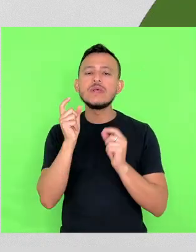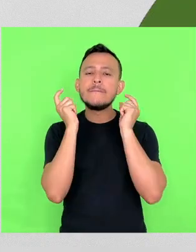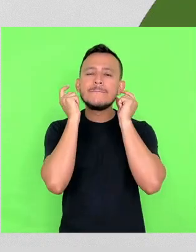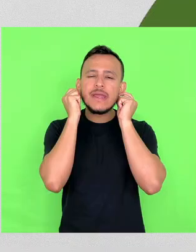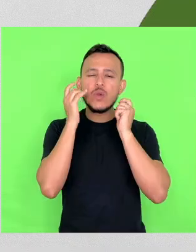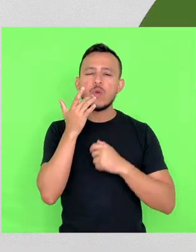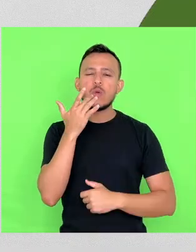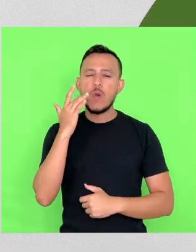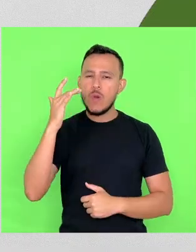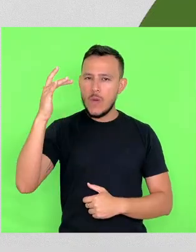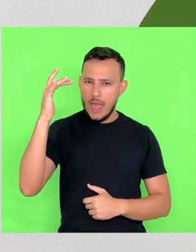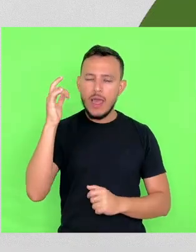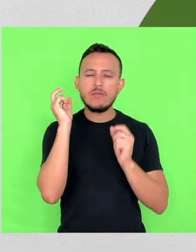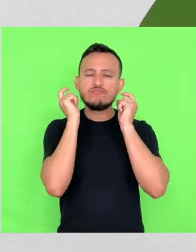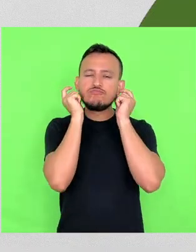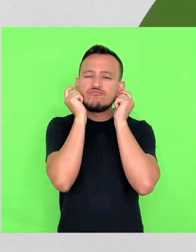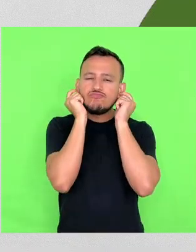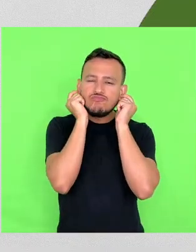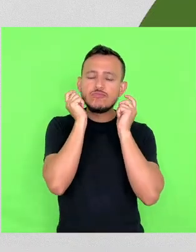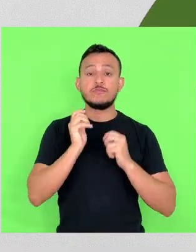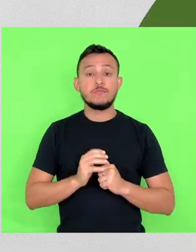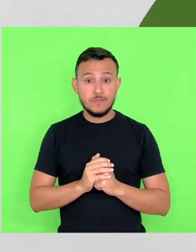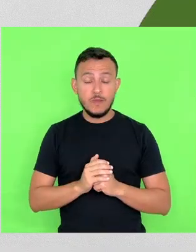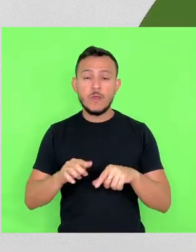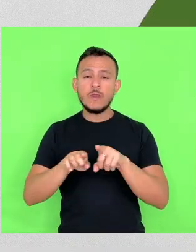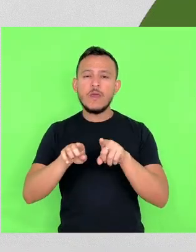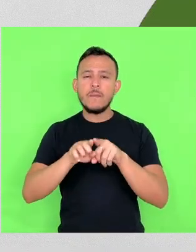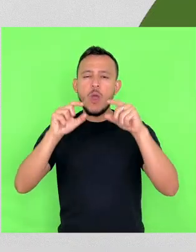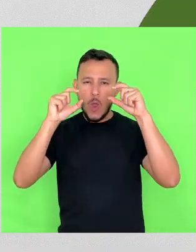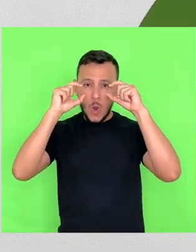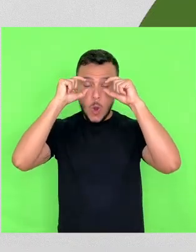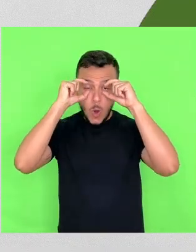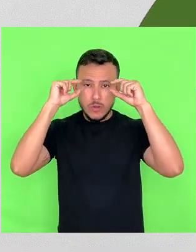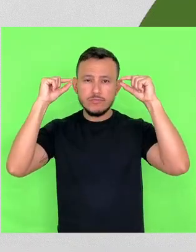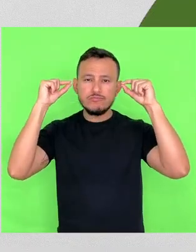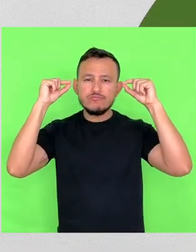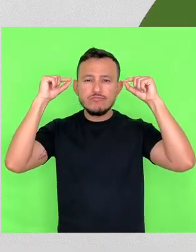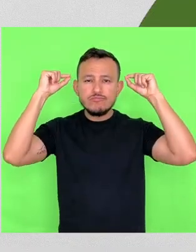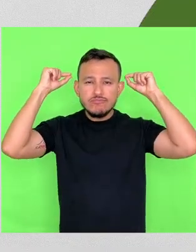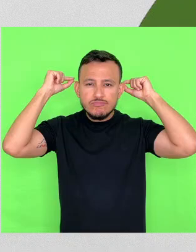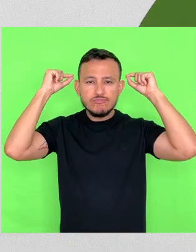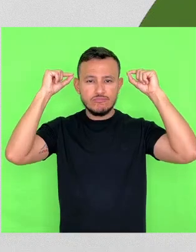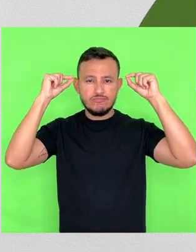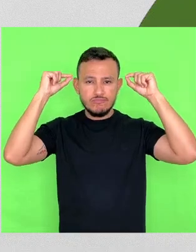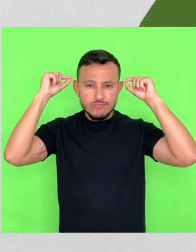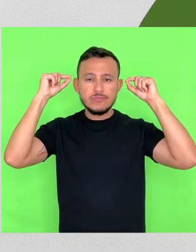brincos dourados, pequenos, e óculos de aros